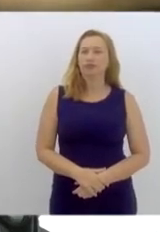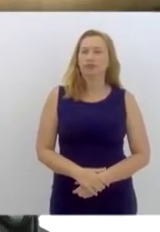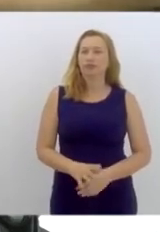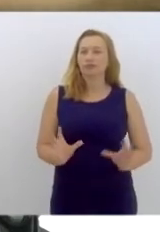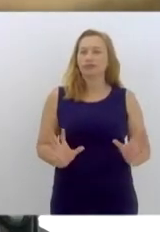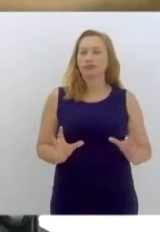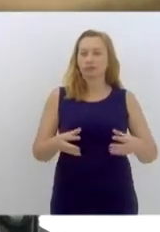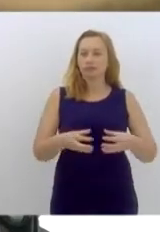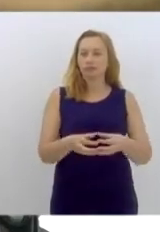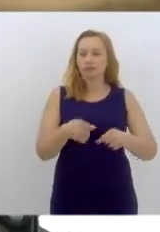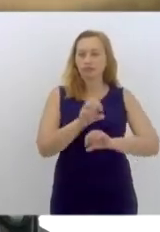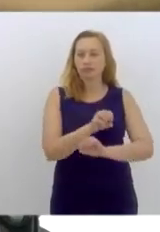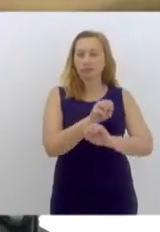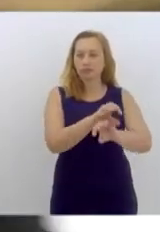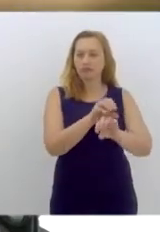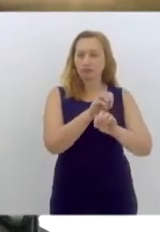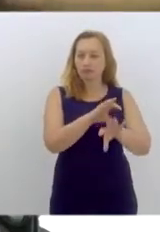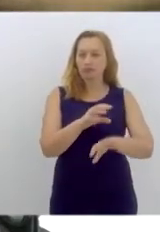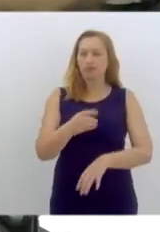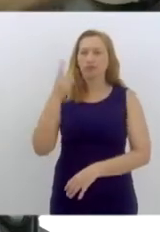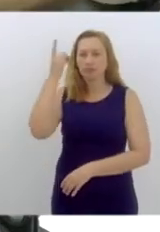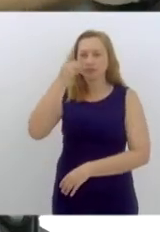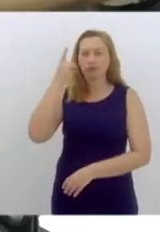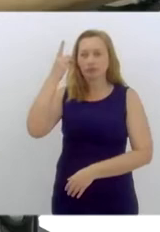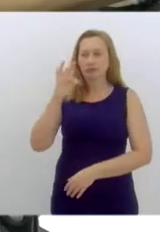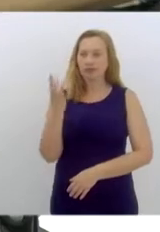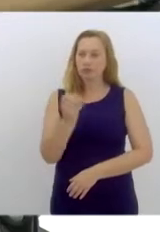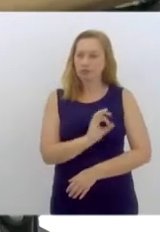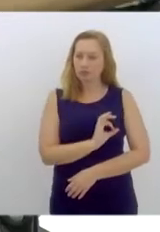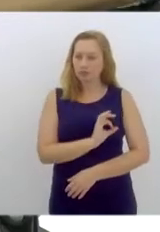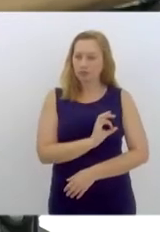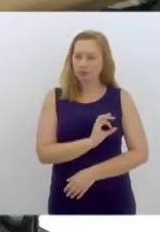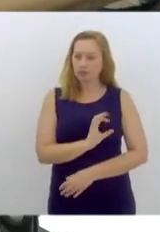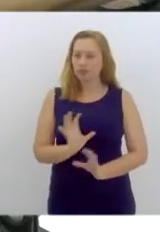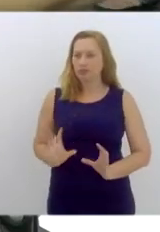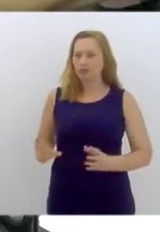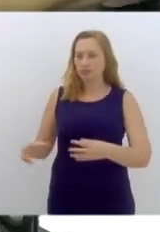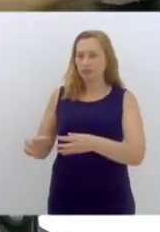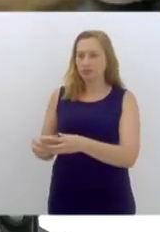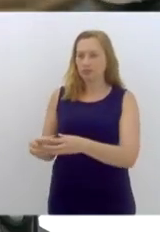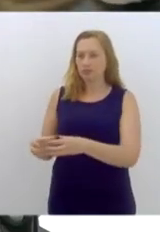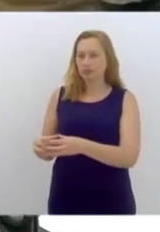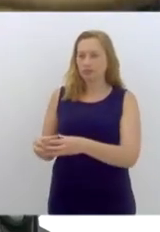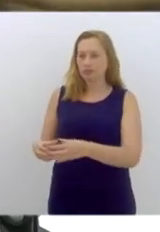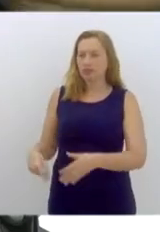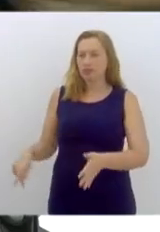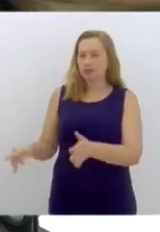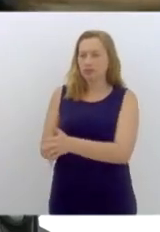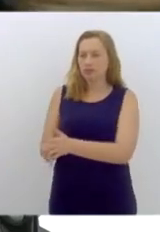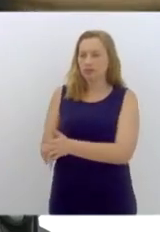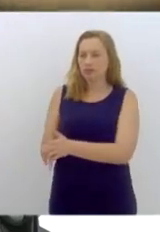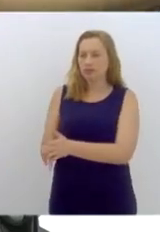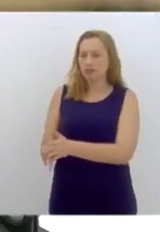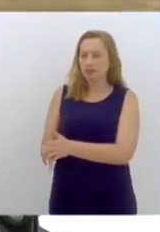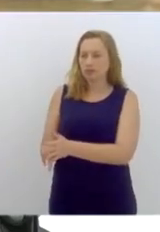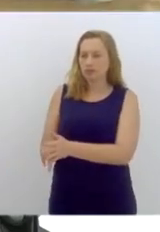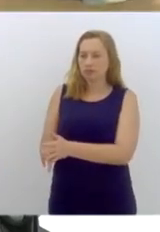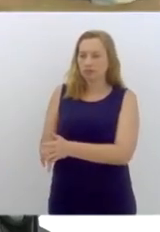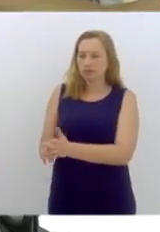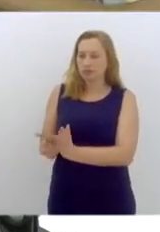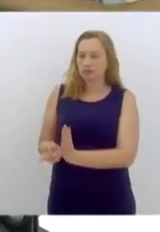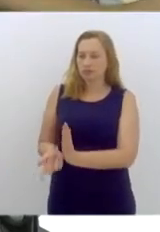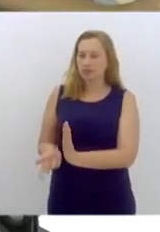Educação. E a deputada Marta Rocha é membro atuante